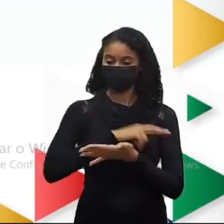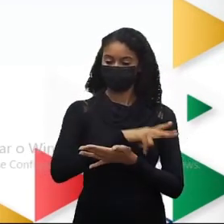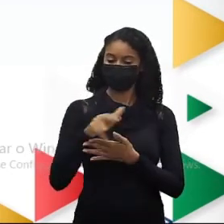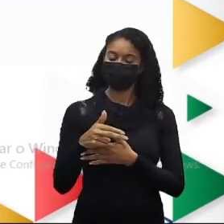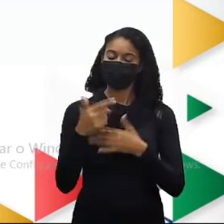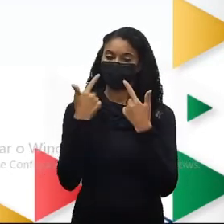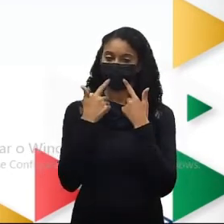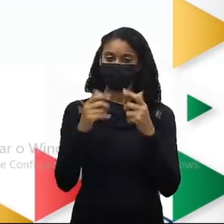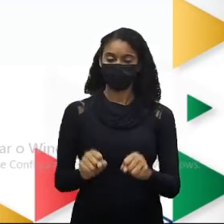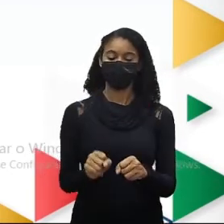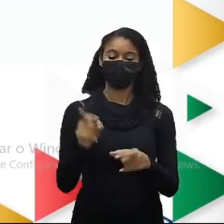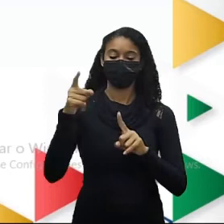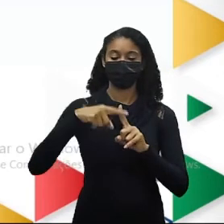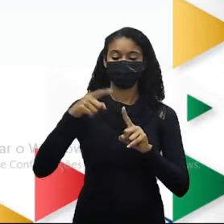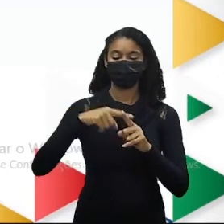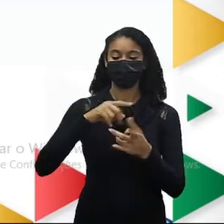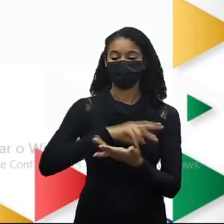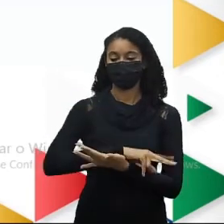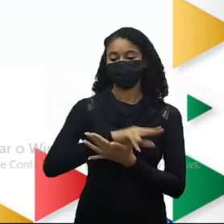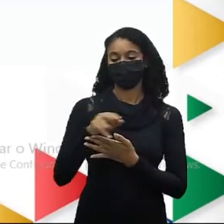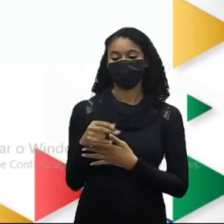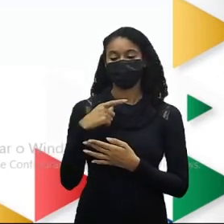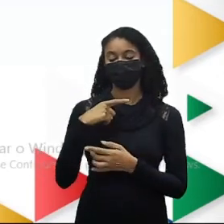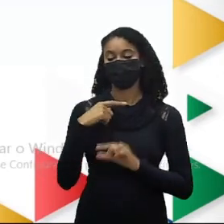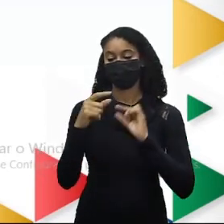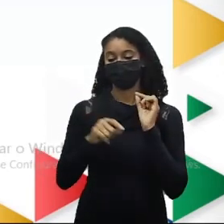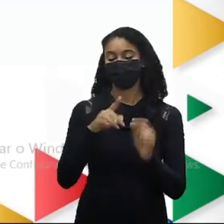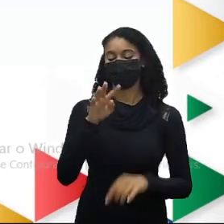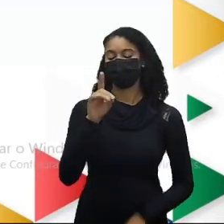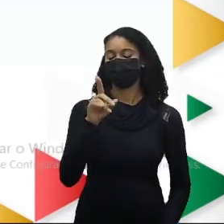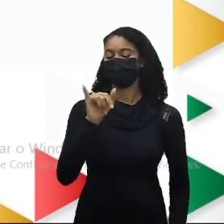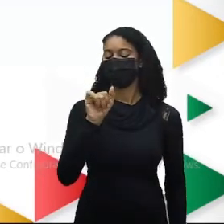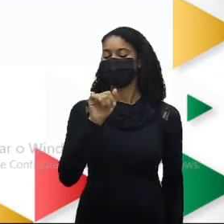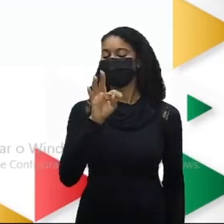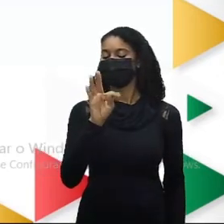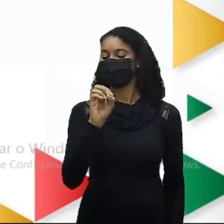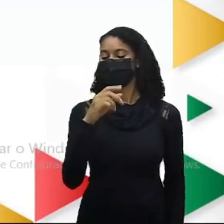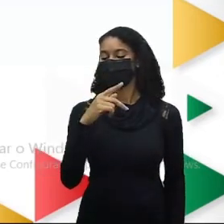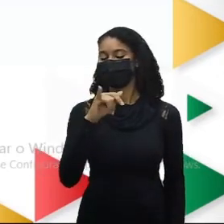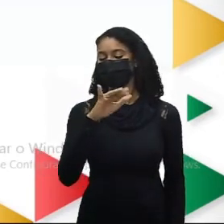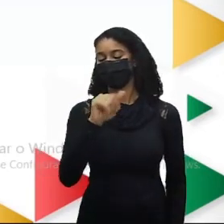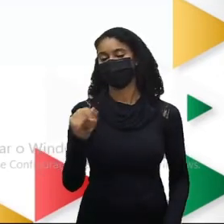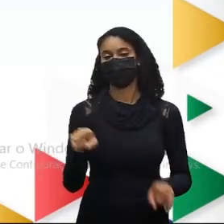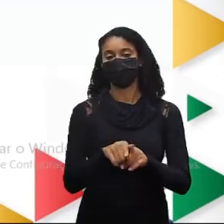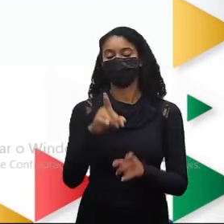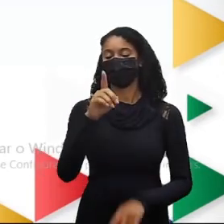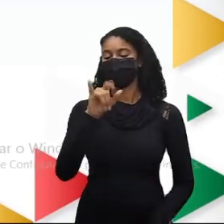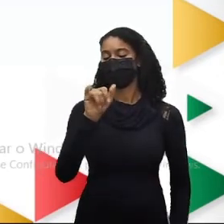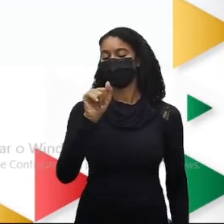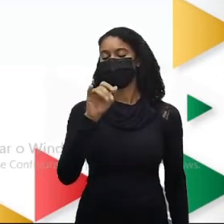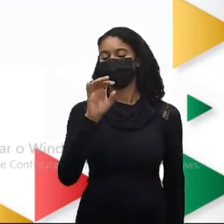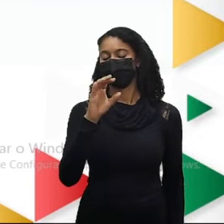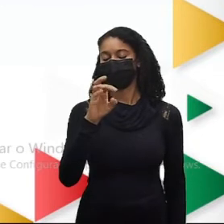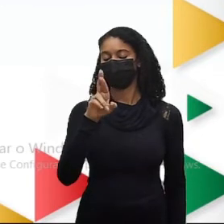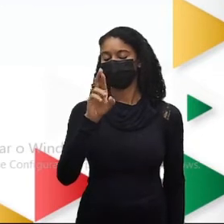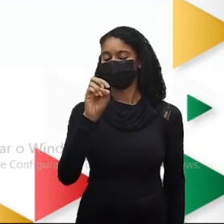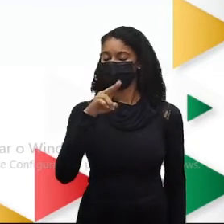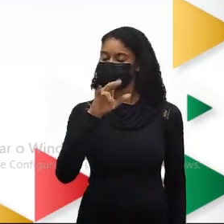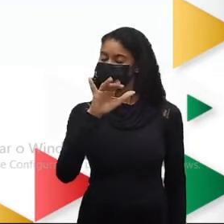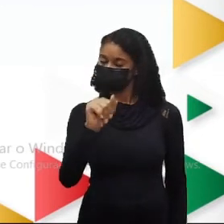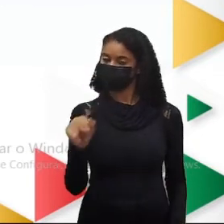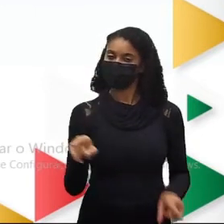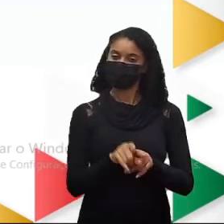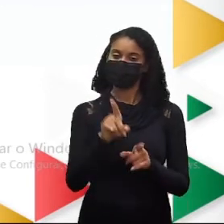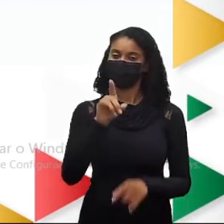os tipos de variações. Nós temos aí diatópica, diacrônica, diastrática, nós temos